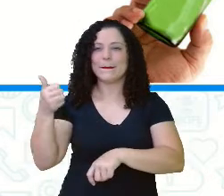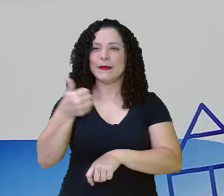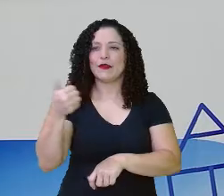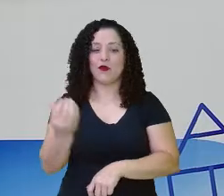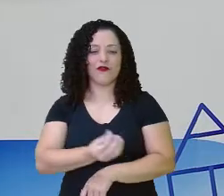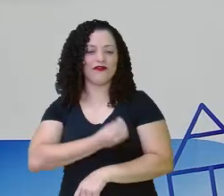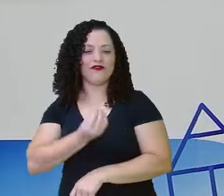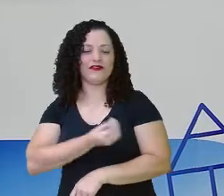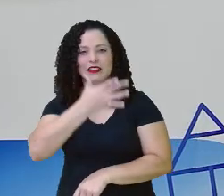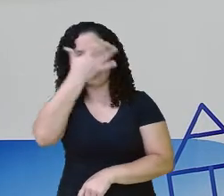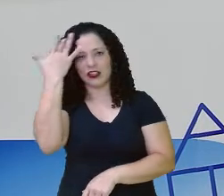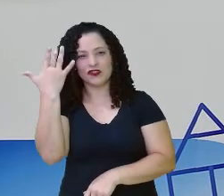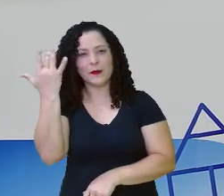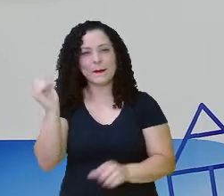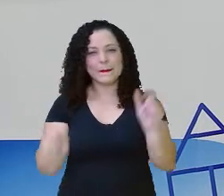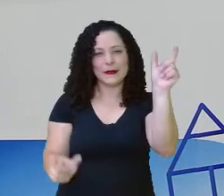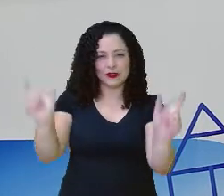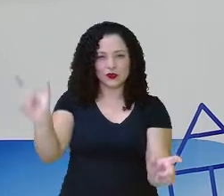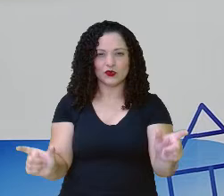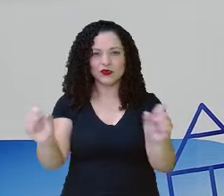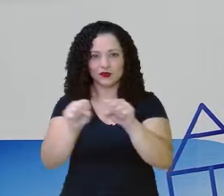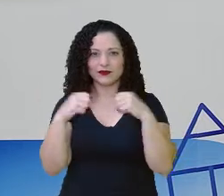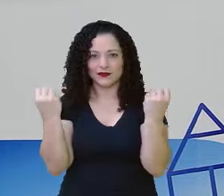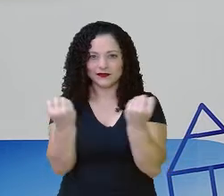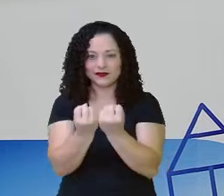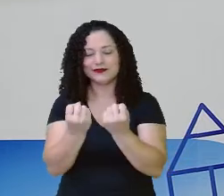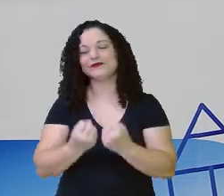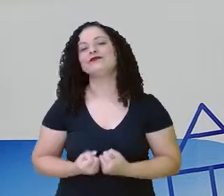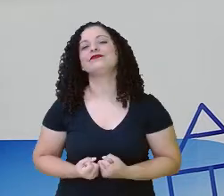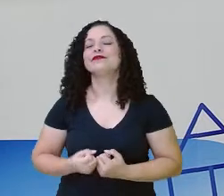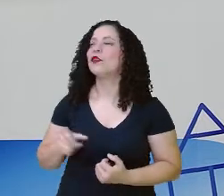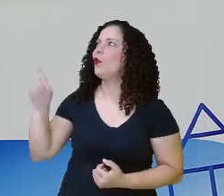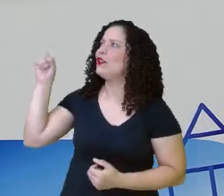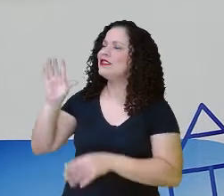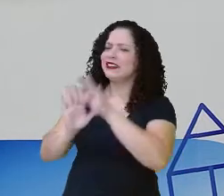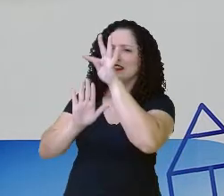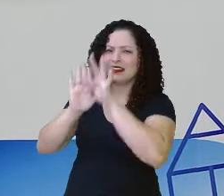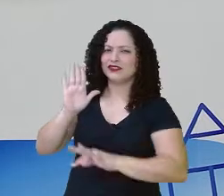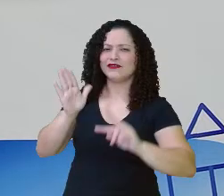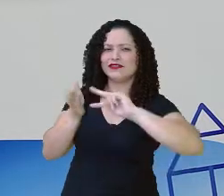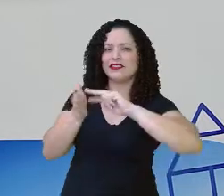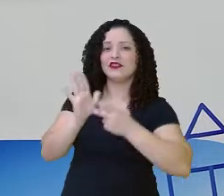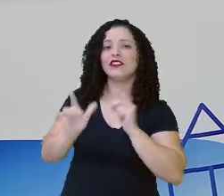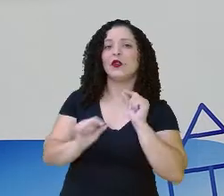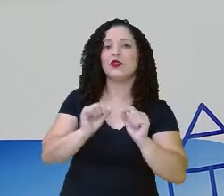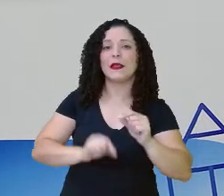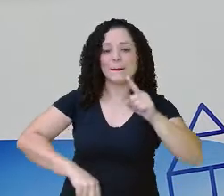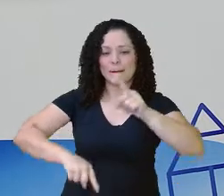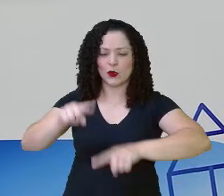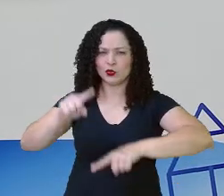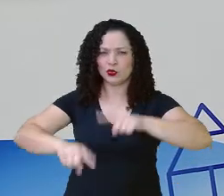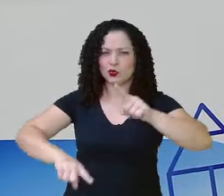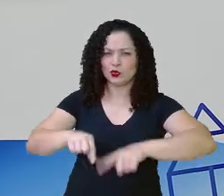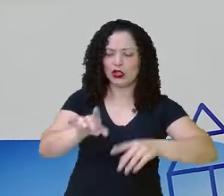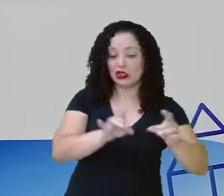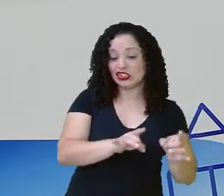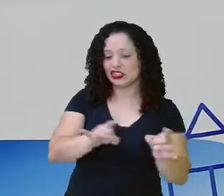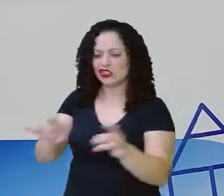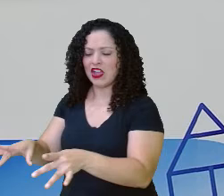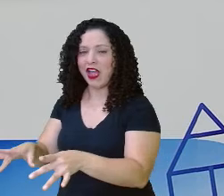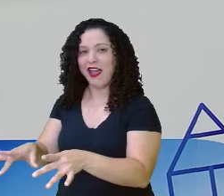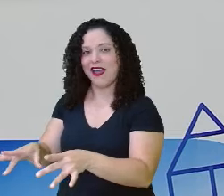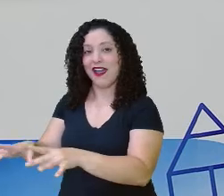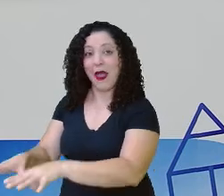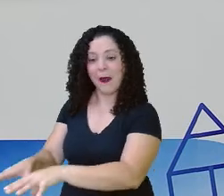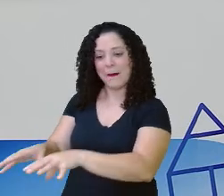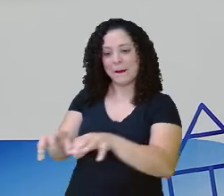das pessoas. Texto bem grande para dizer que a gente vai pegar um material que seria descartado e